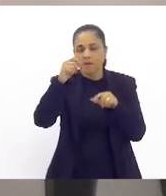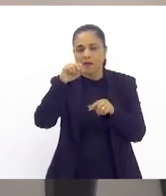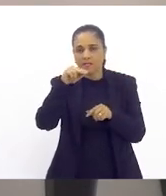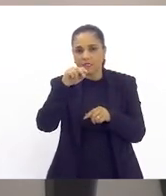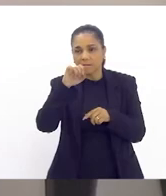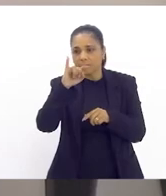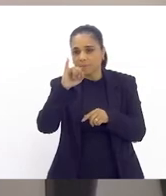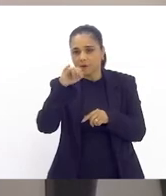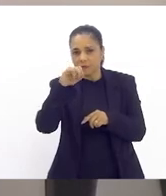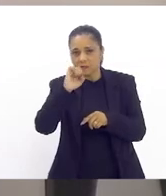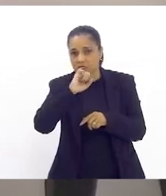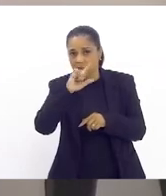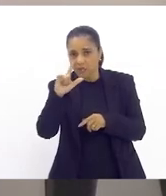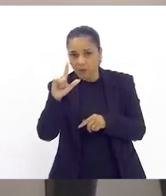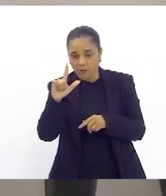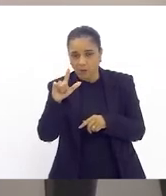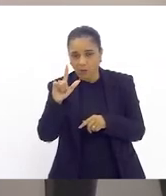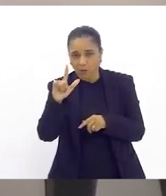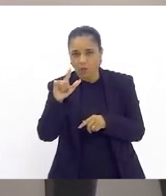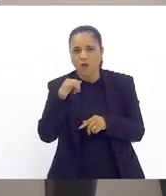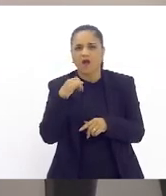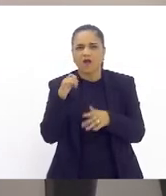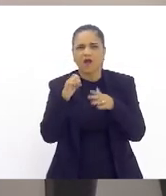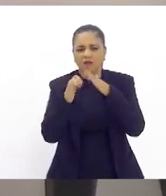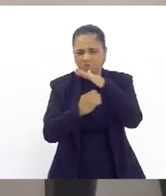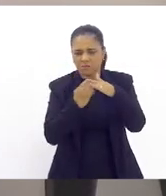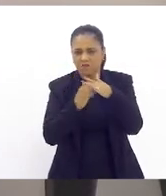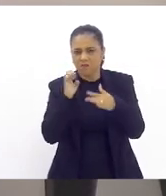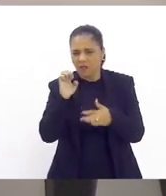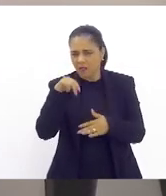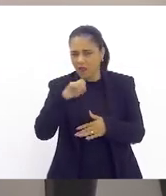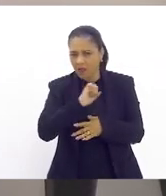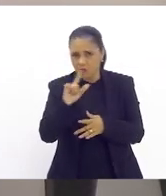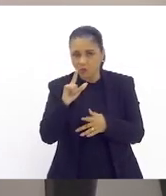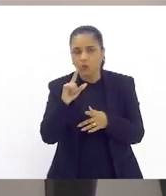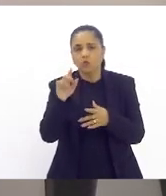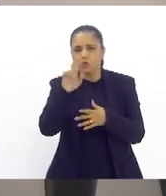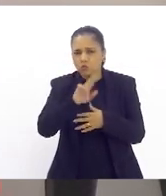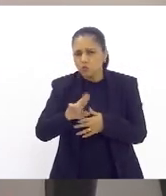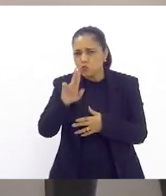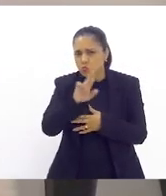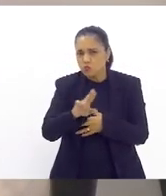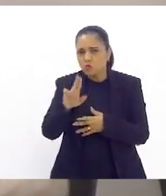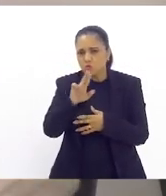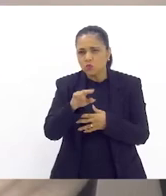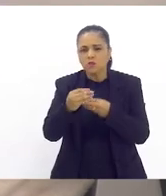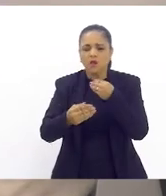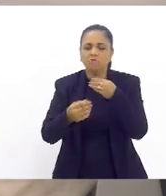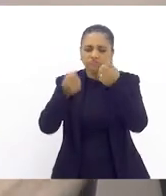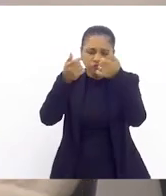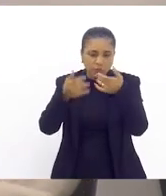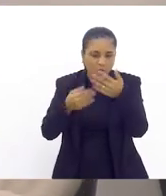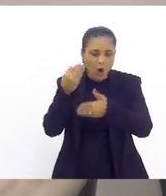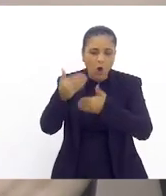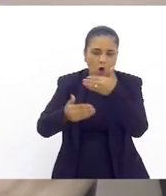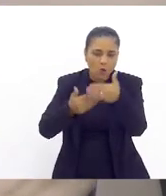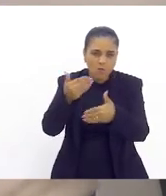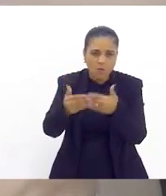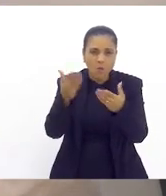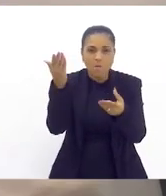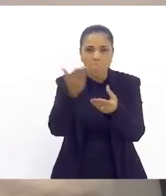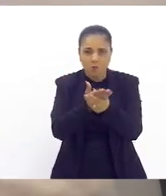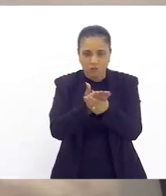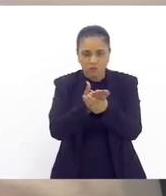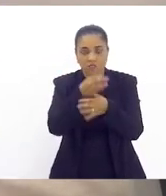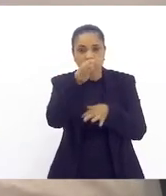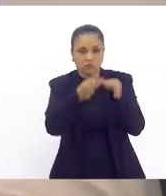n usa muito isso seria importante vocês falar de como é que tá essa situação agora e o excesso de processo judiciais a n